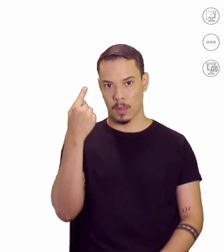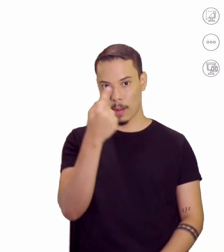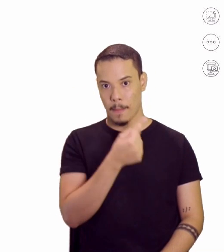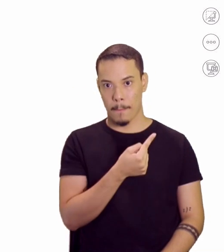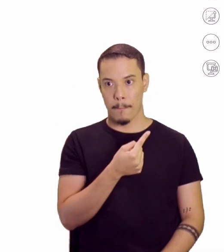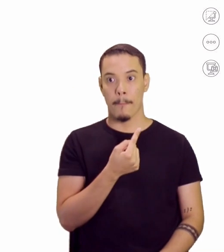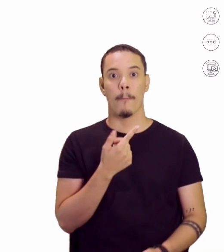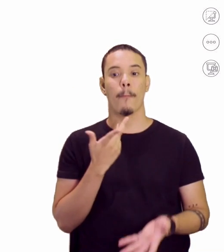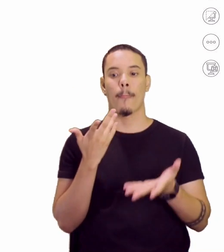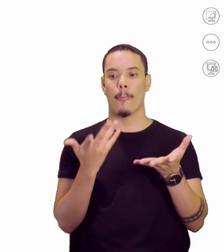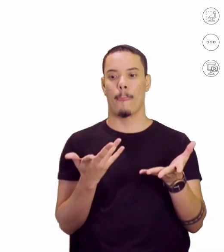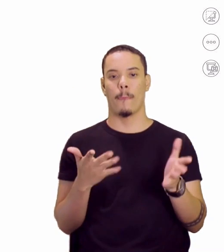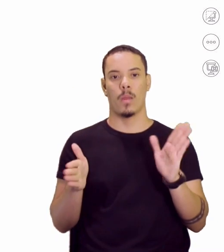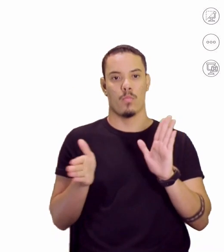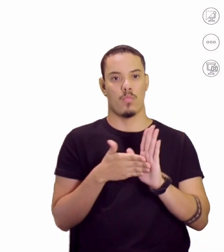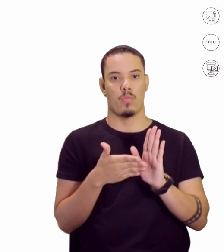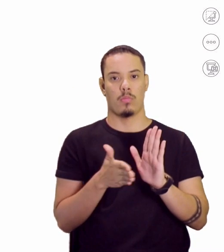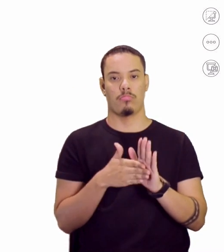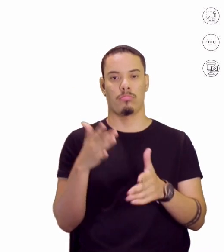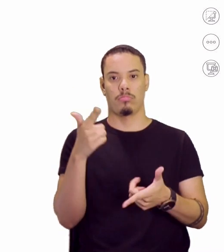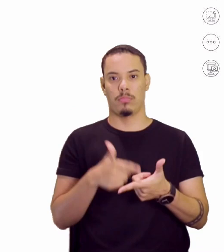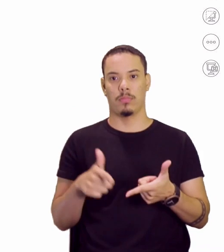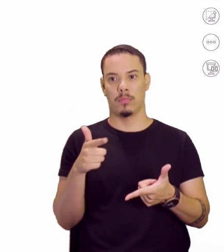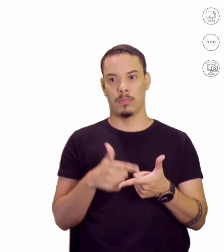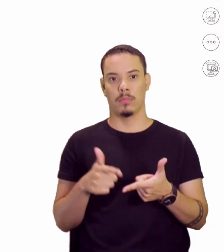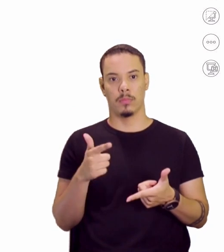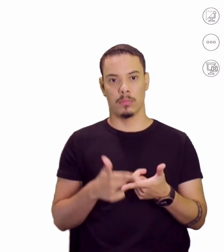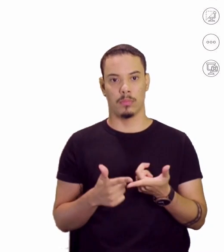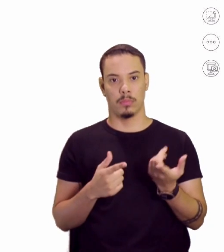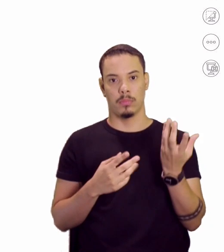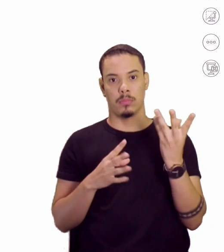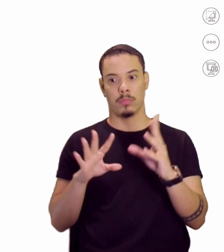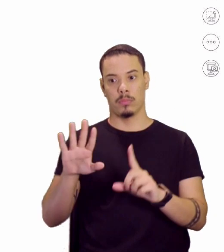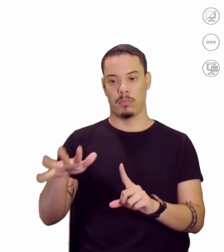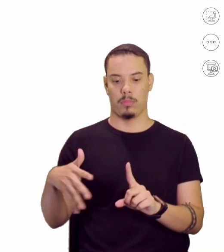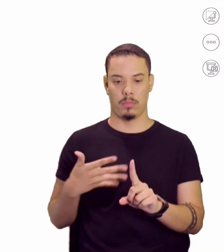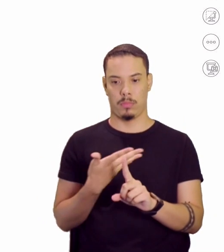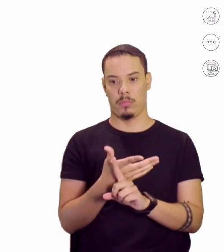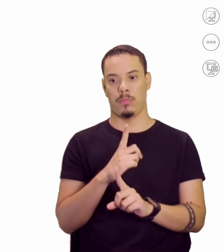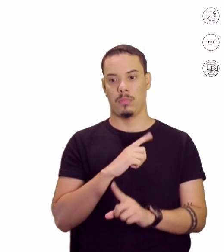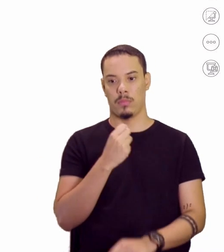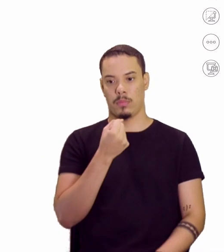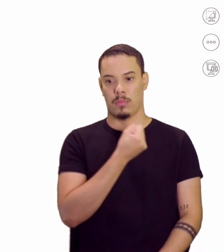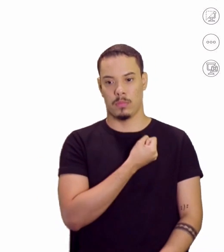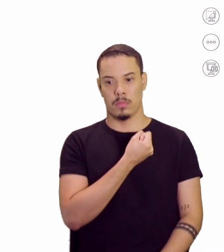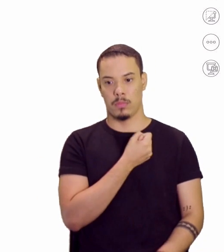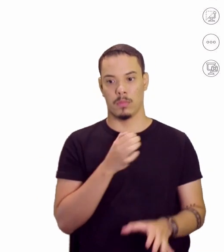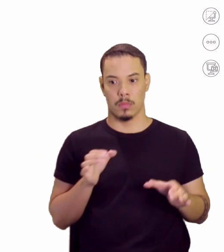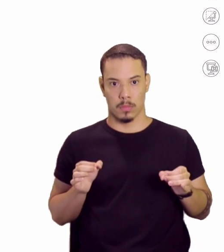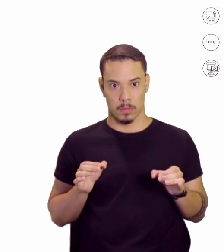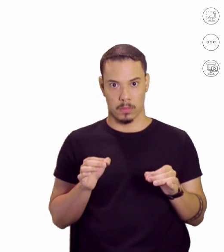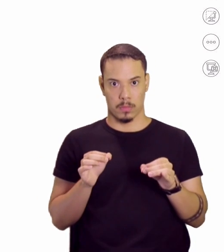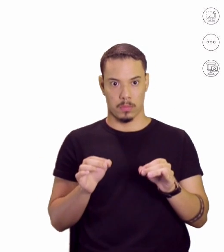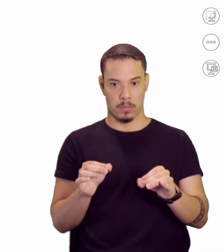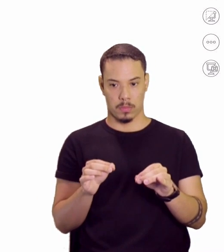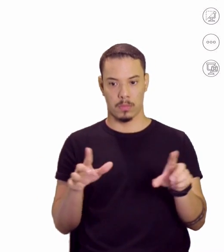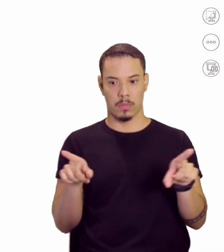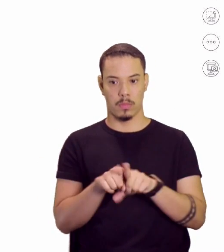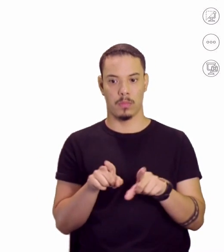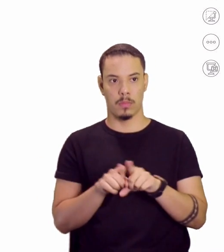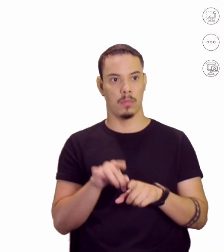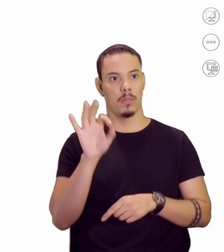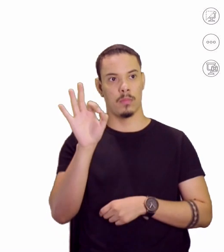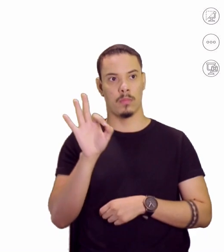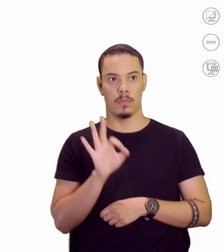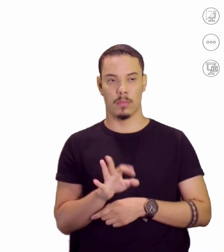Bem, pessoal, olha só. Pela proposta do problema, o deslocamento equivale ao número de bactérias, ok? E a taxa de